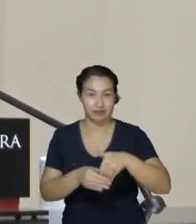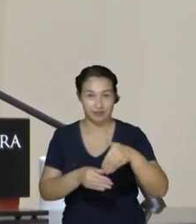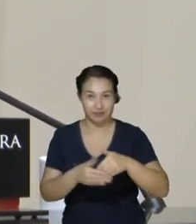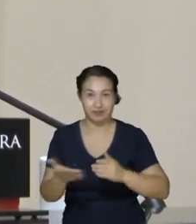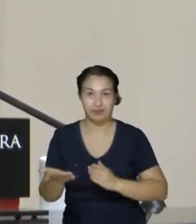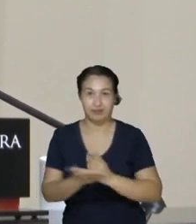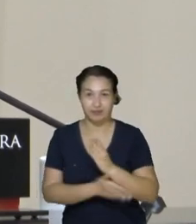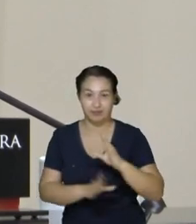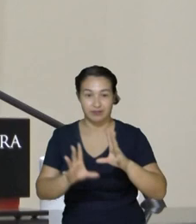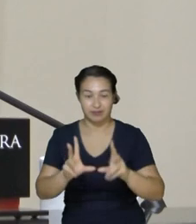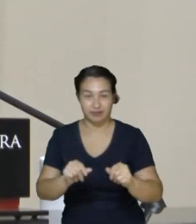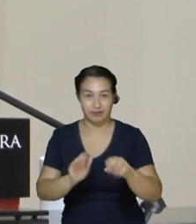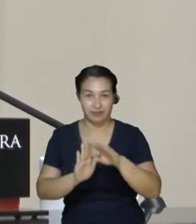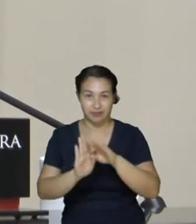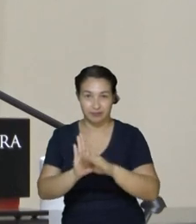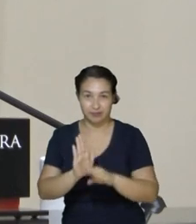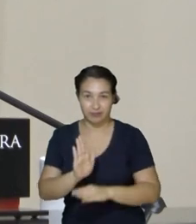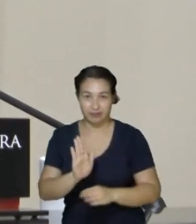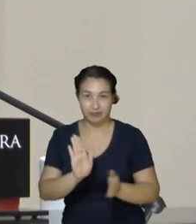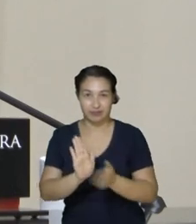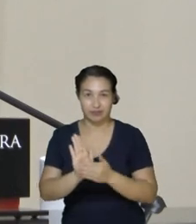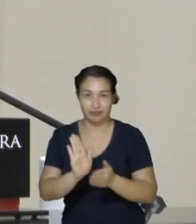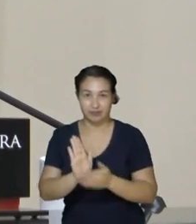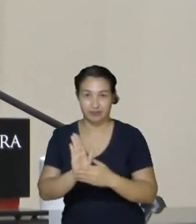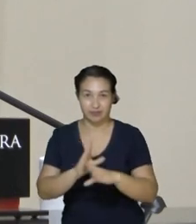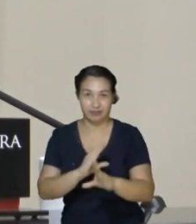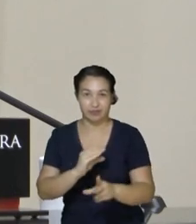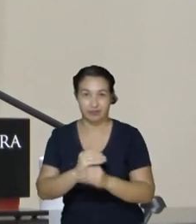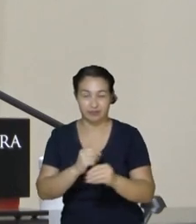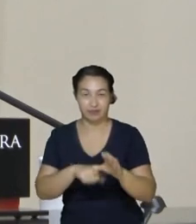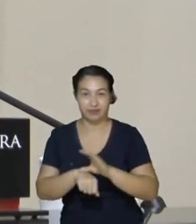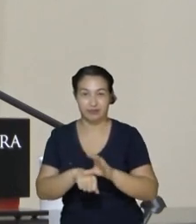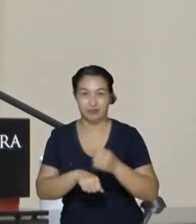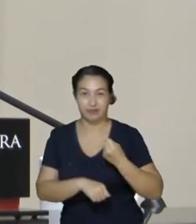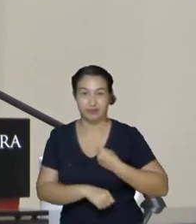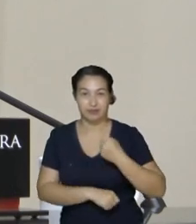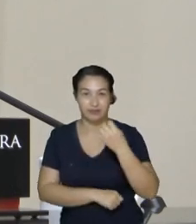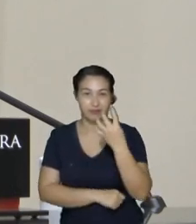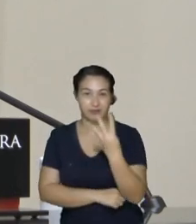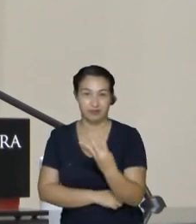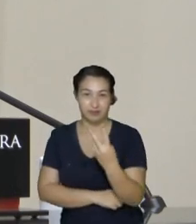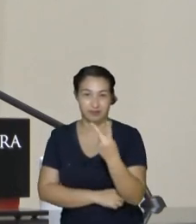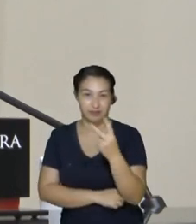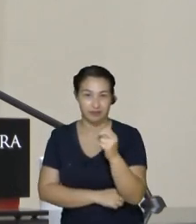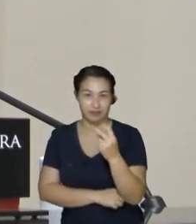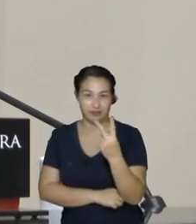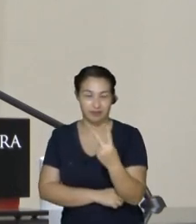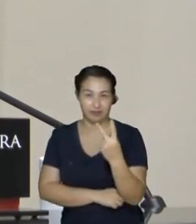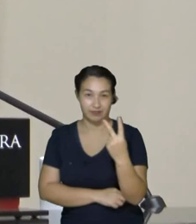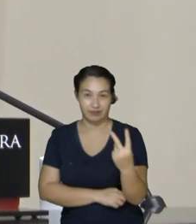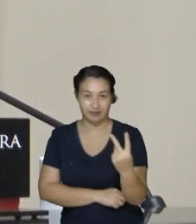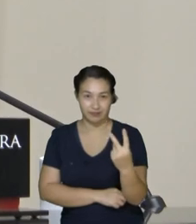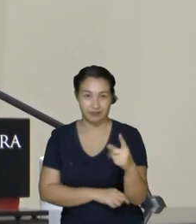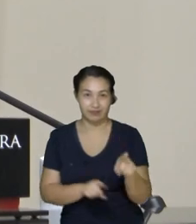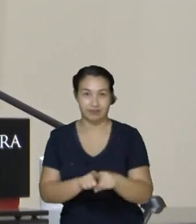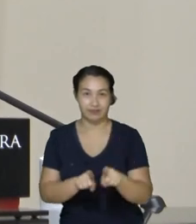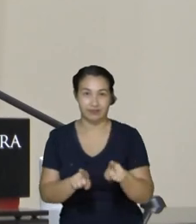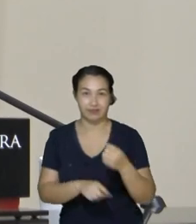seguintes matérias: proposta de emenda à Constituição número 4/2022 e